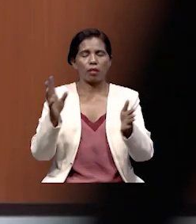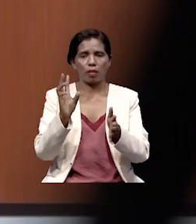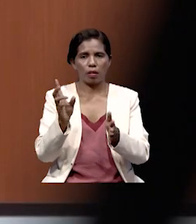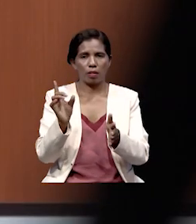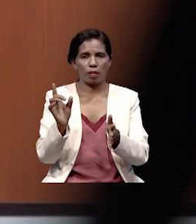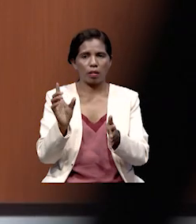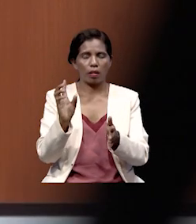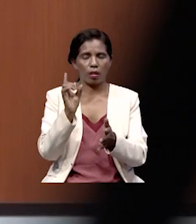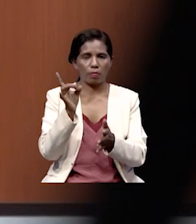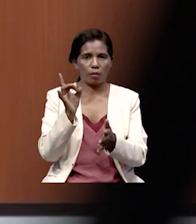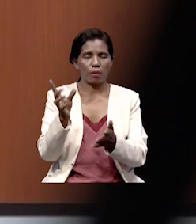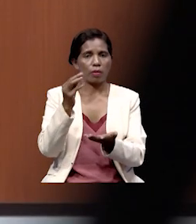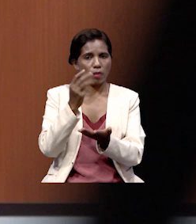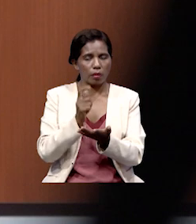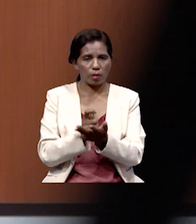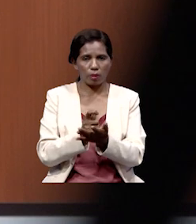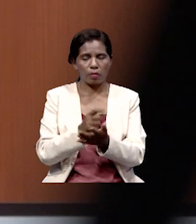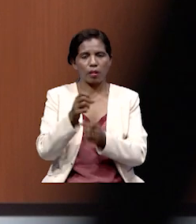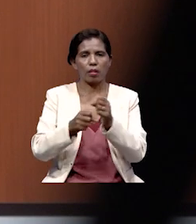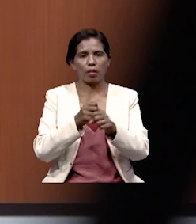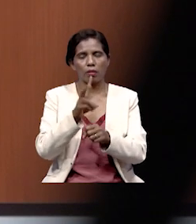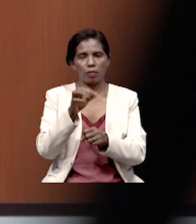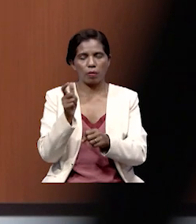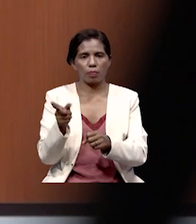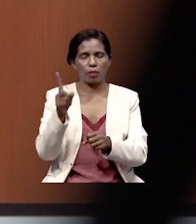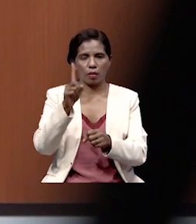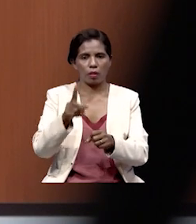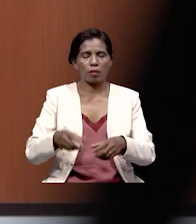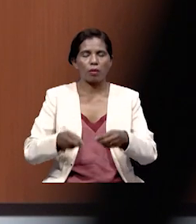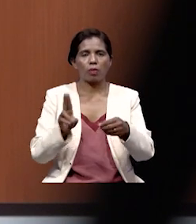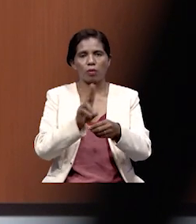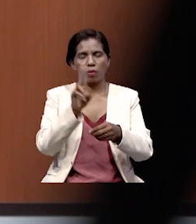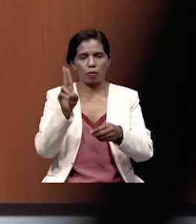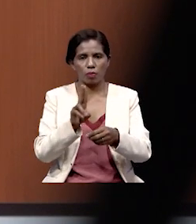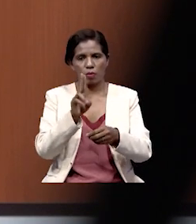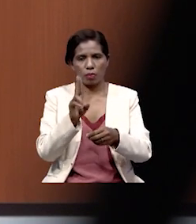liu. Nebe iha tinan rihun rua rua nulu resin idane, foi nutilizade